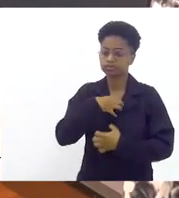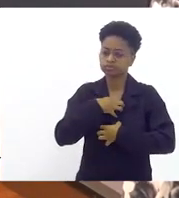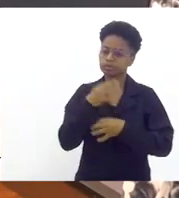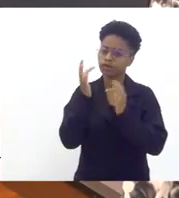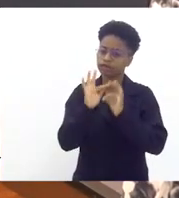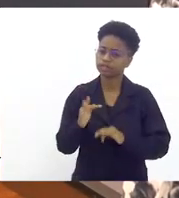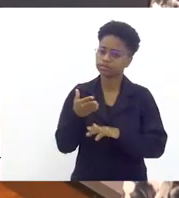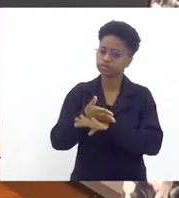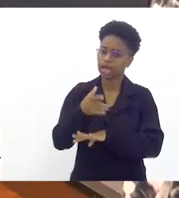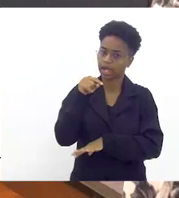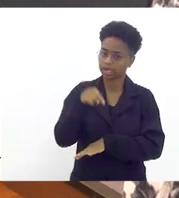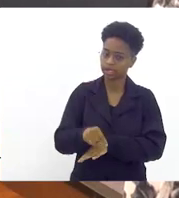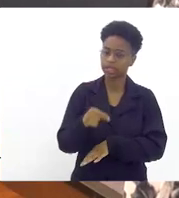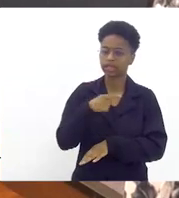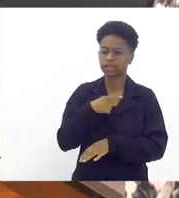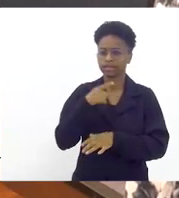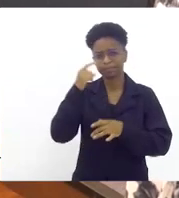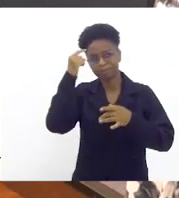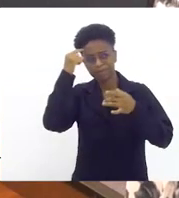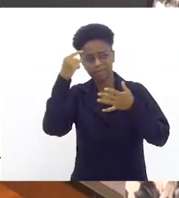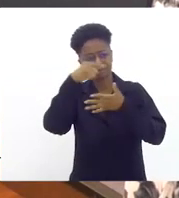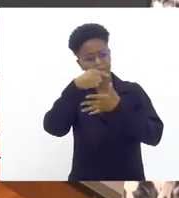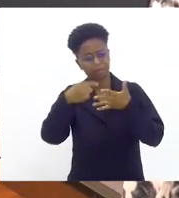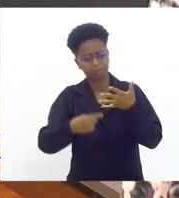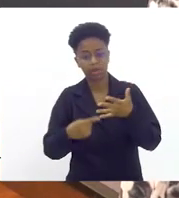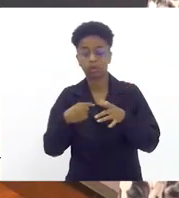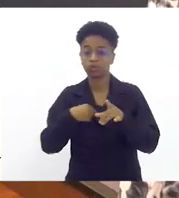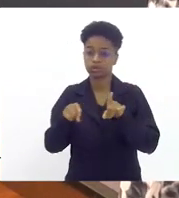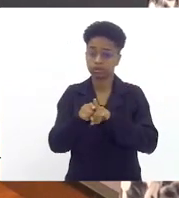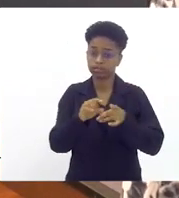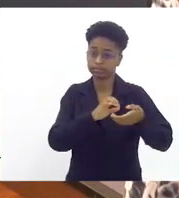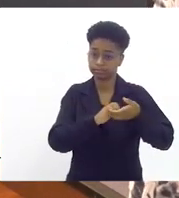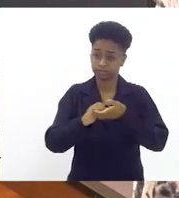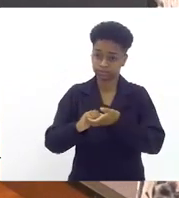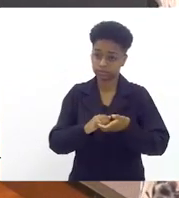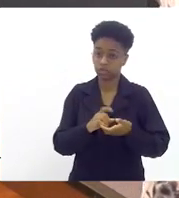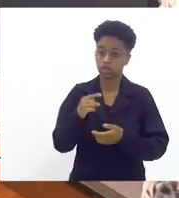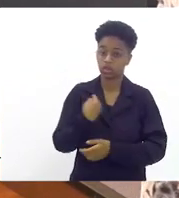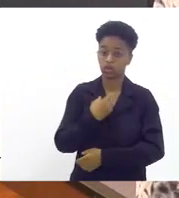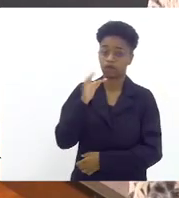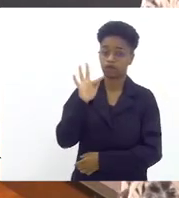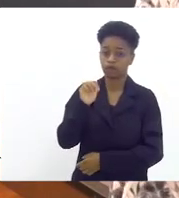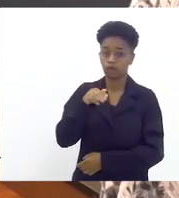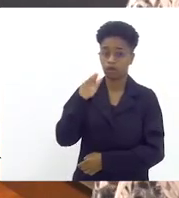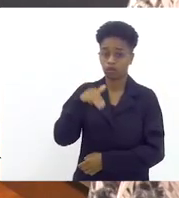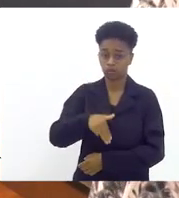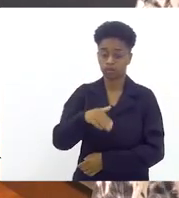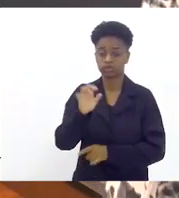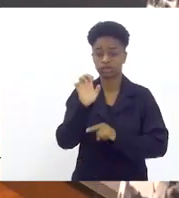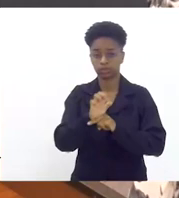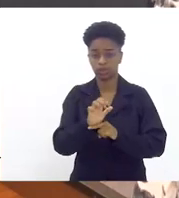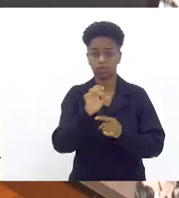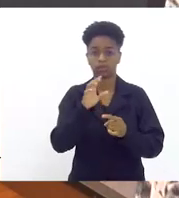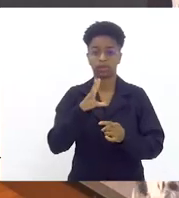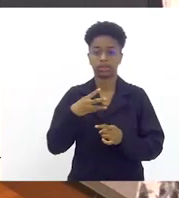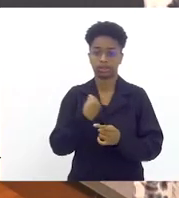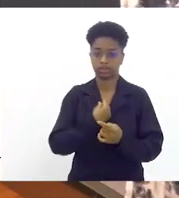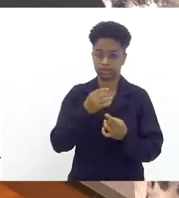né? Na verdade, passa várias coisas na minha cabeça. Queria deixar uma saudação do nosso Fórum Estadual de Travestis e Transsexuais aqui do Rio de